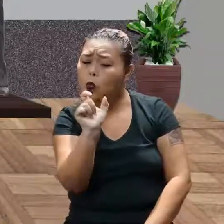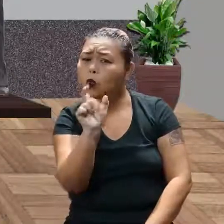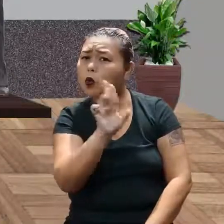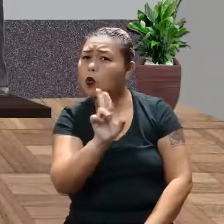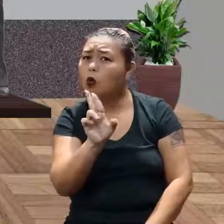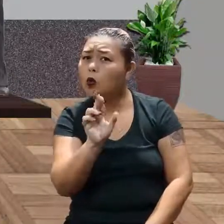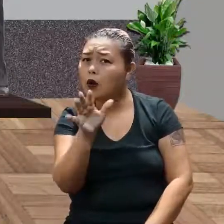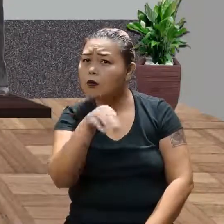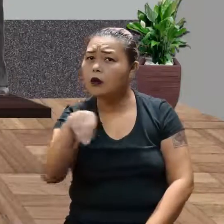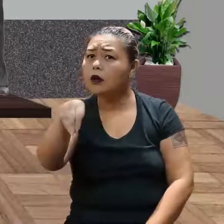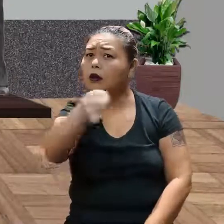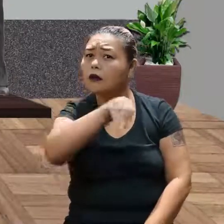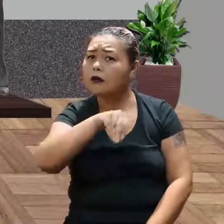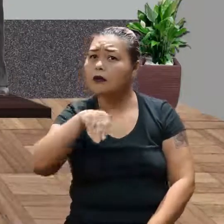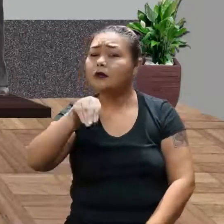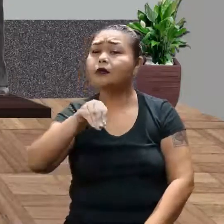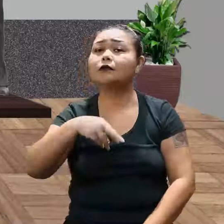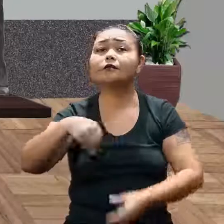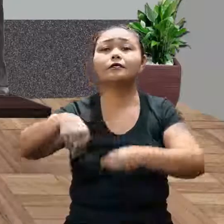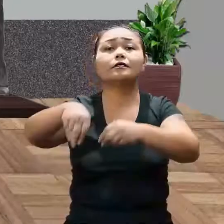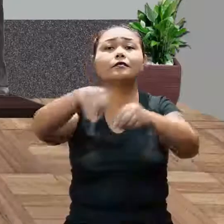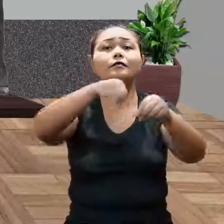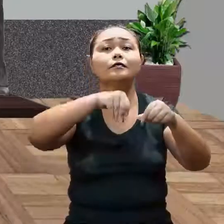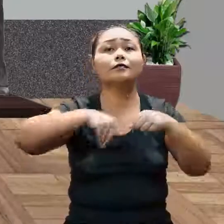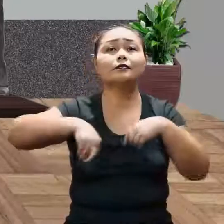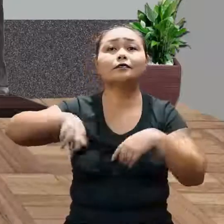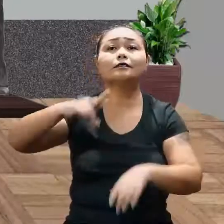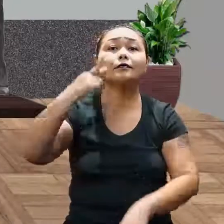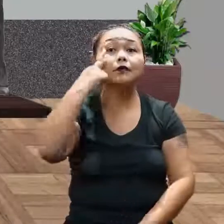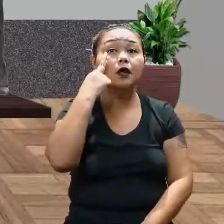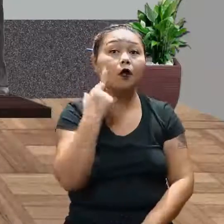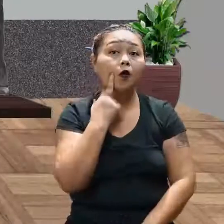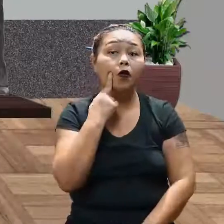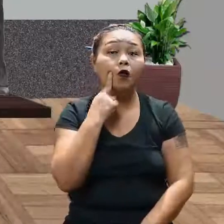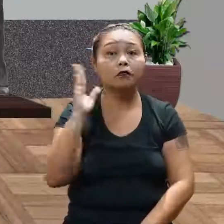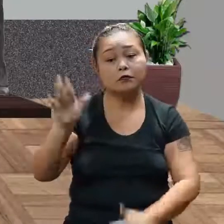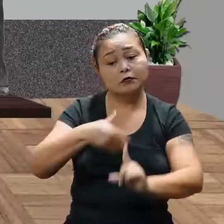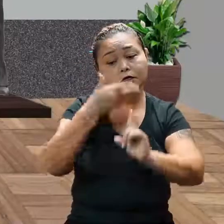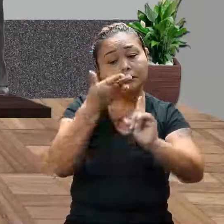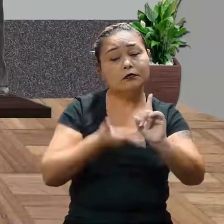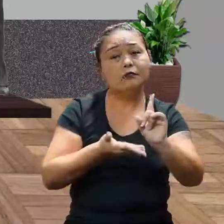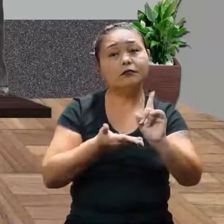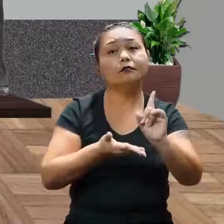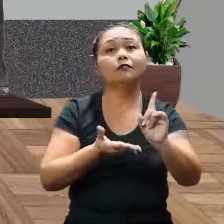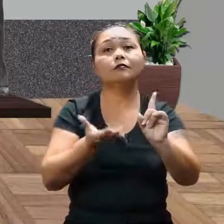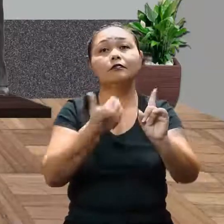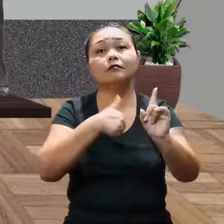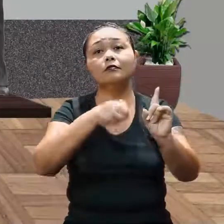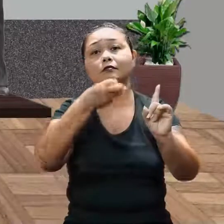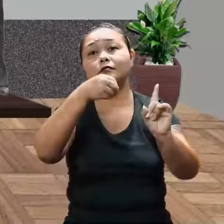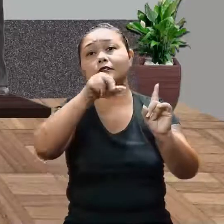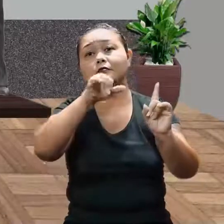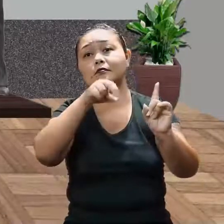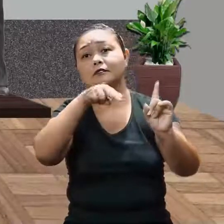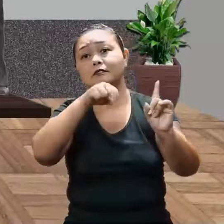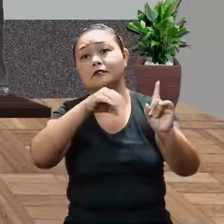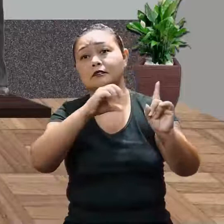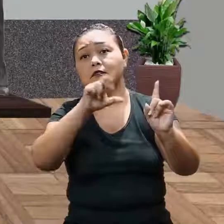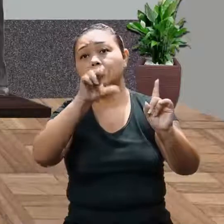região iria se chamar Terras de Rondônia, em homenagem a ele, Cândido Mariano da Silva